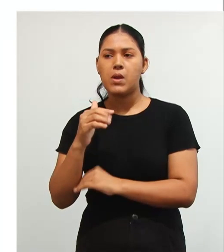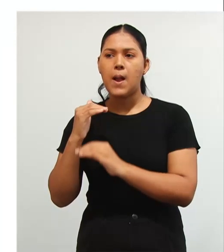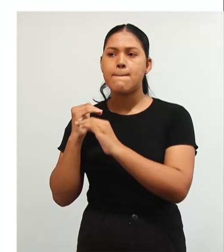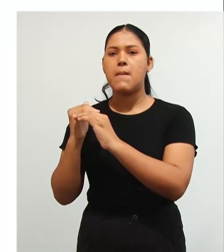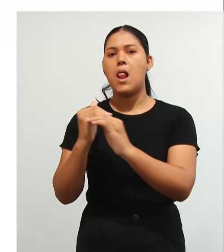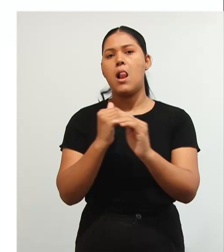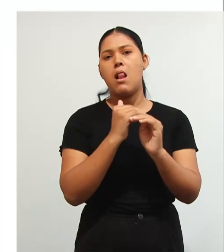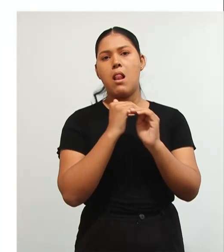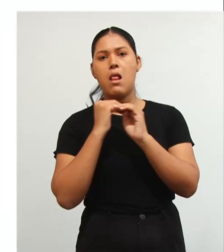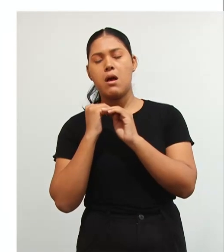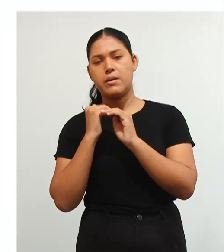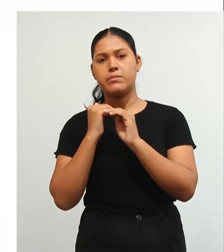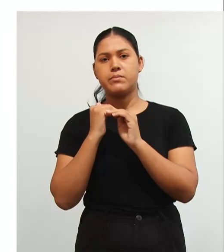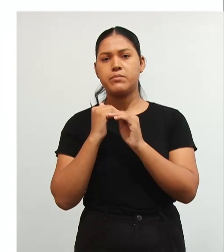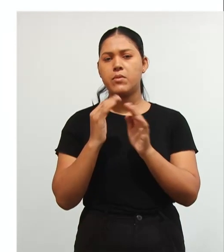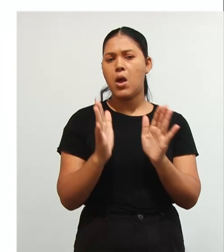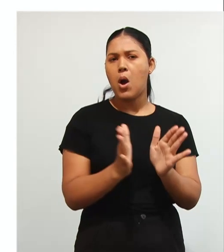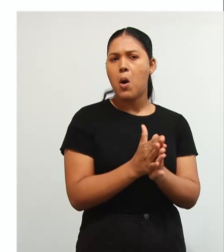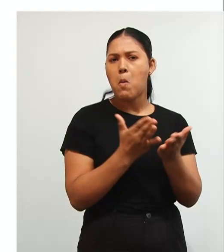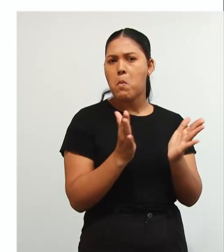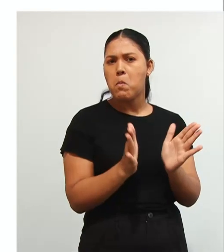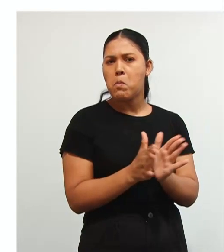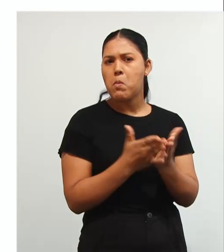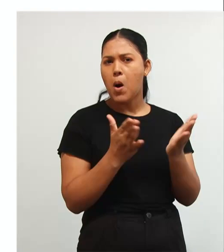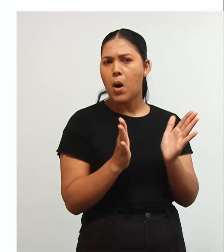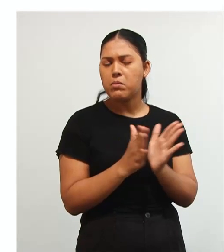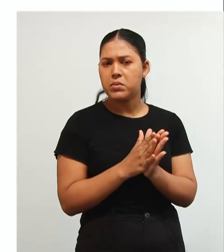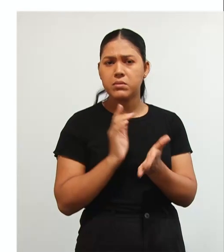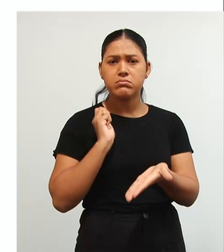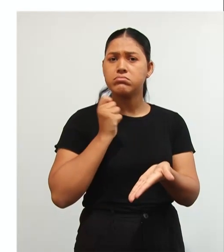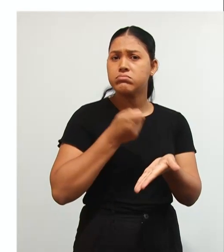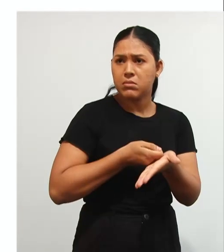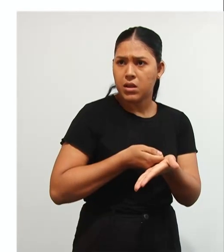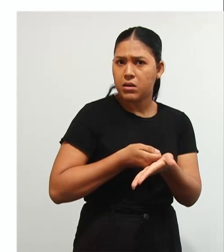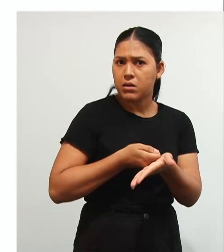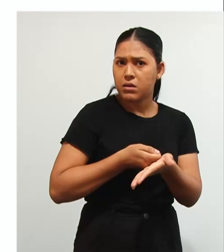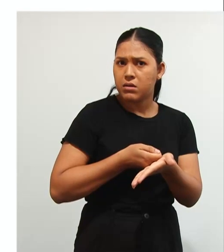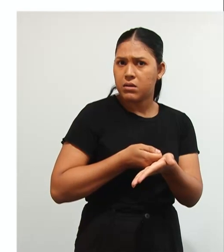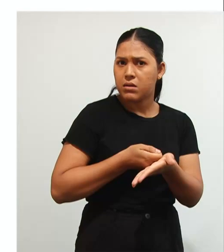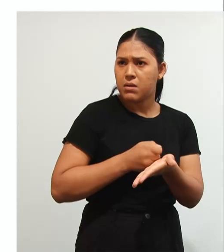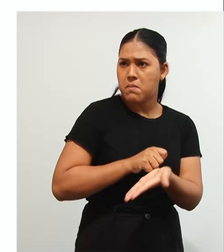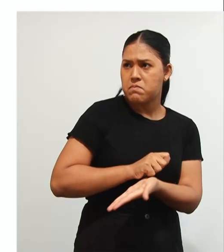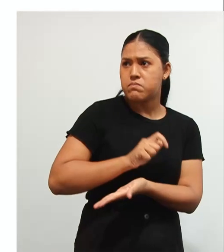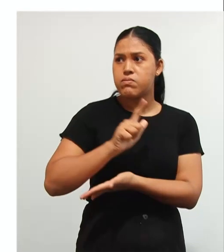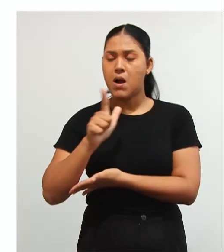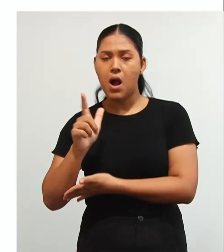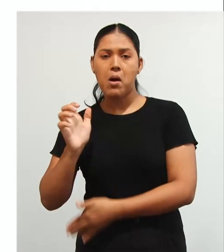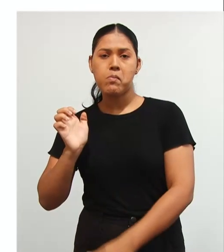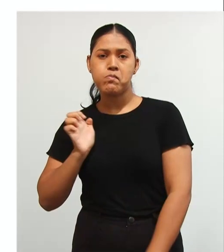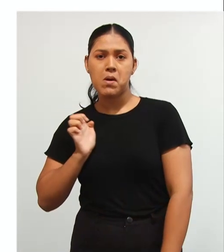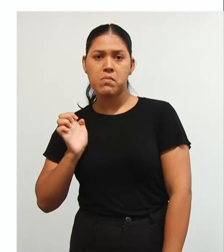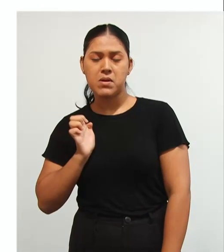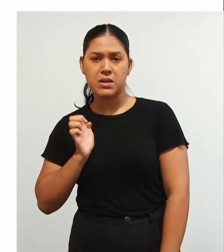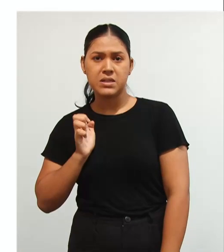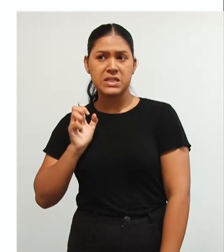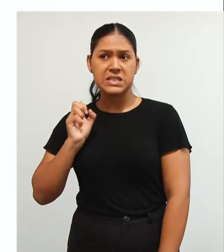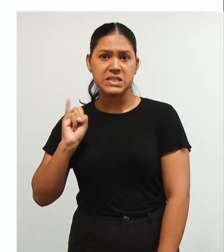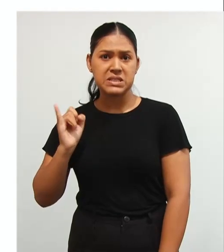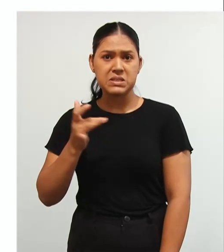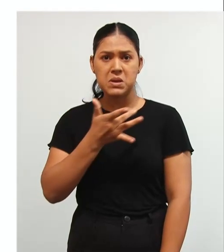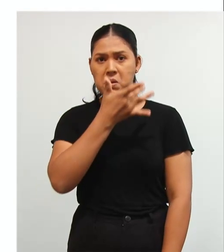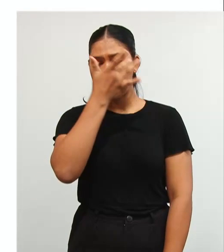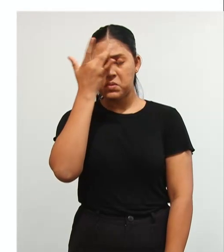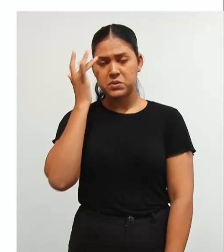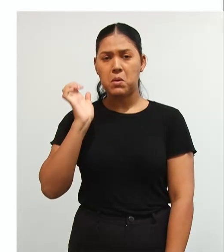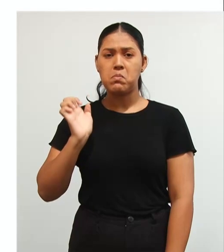No Brasil, os mais pobres pagam proporcionalmente mais impostos do que os mais ricos. E quanto mais rica a pessoa, menor a porcentagem